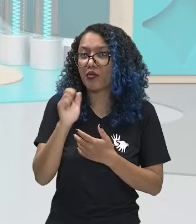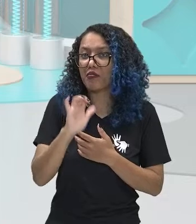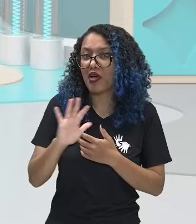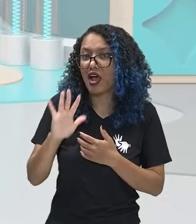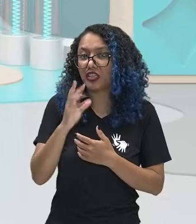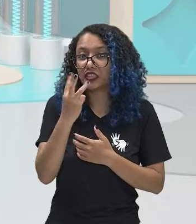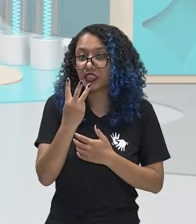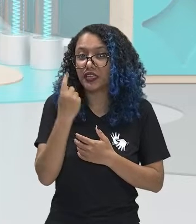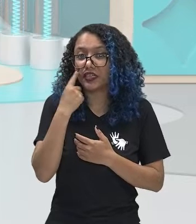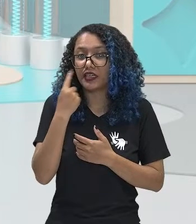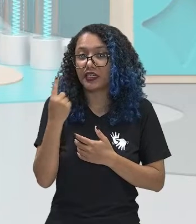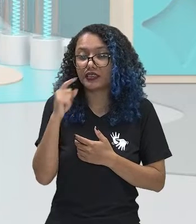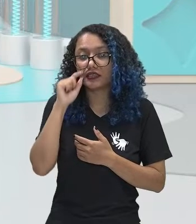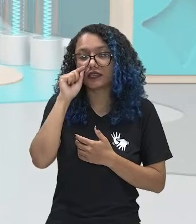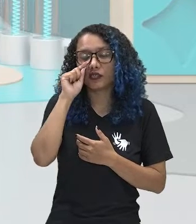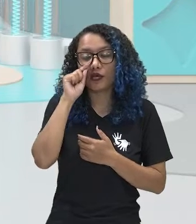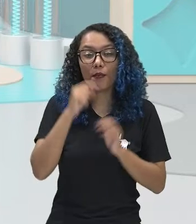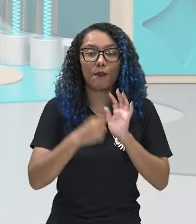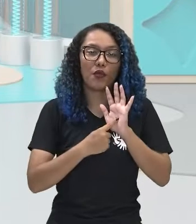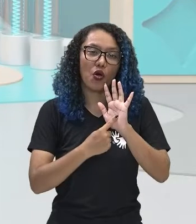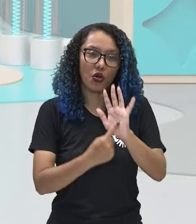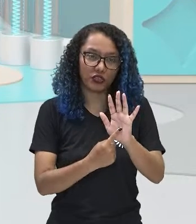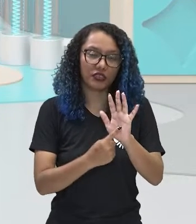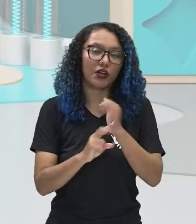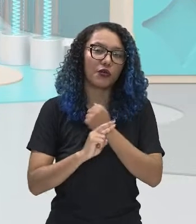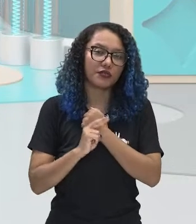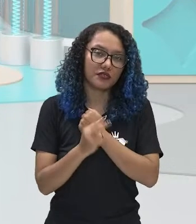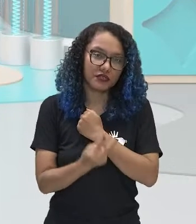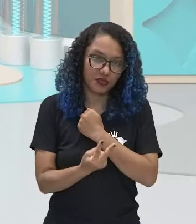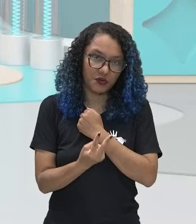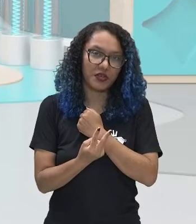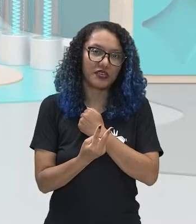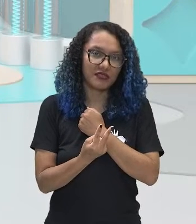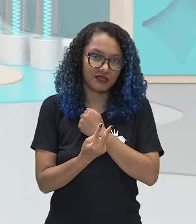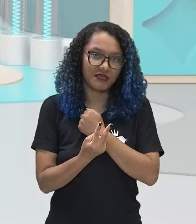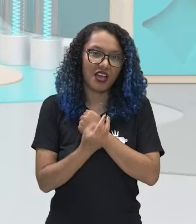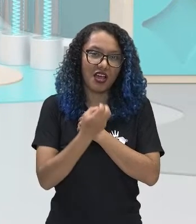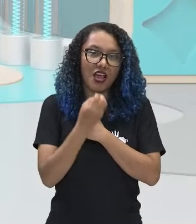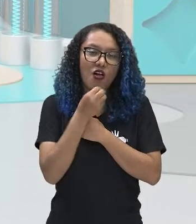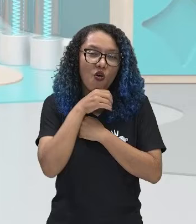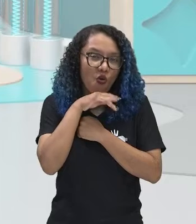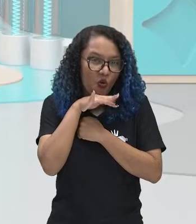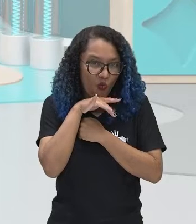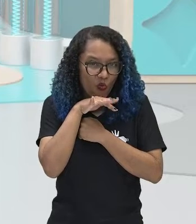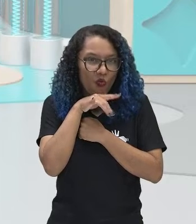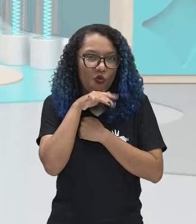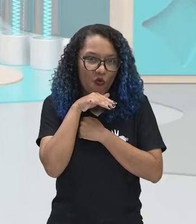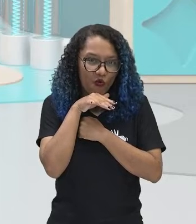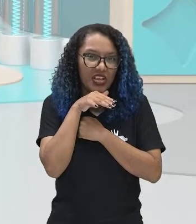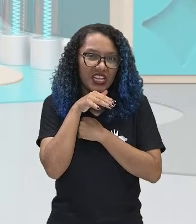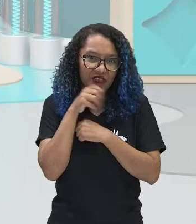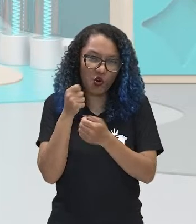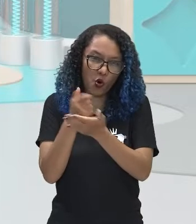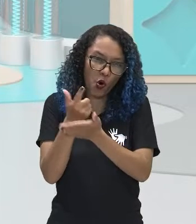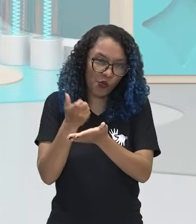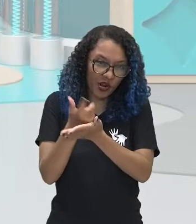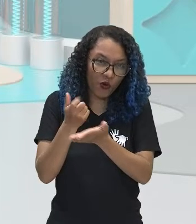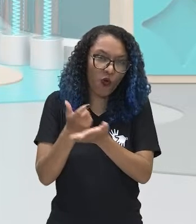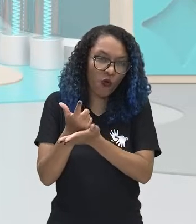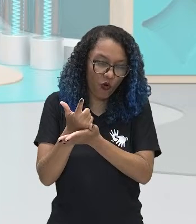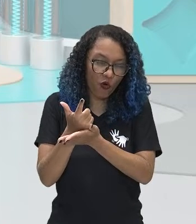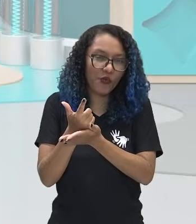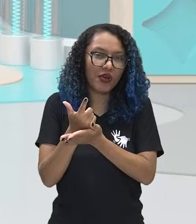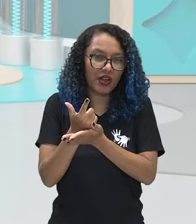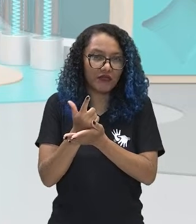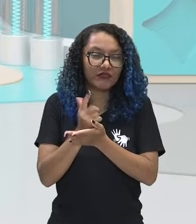aqui mostrando uma das consequências negativas do consumismo, né? Que você sabe, ele